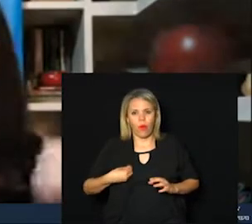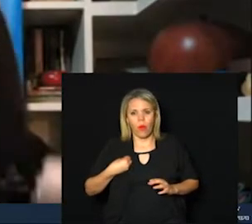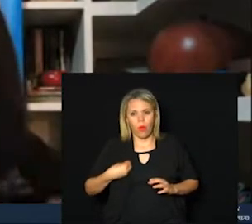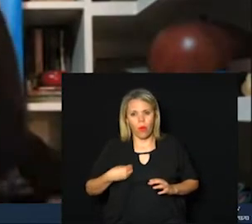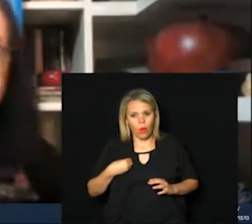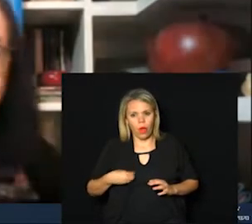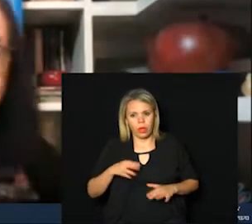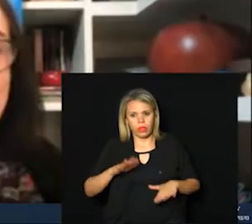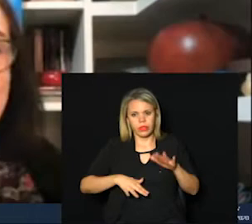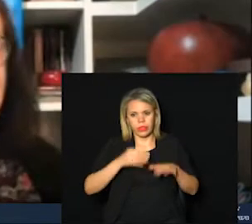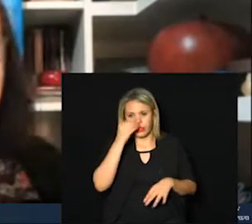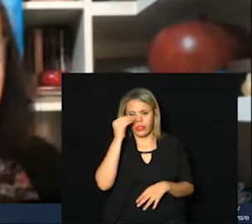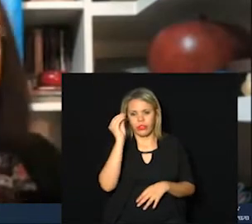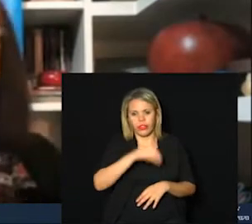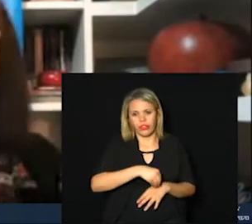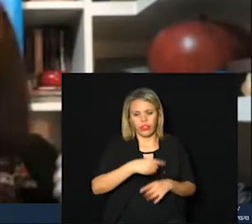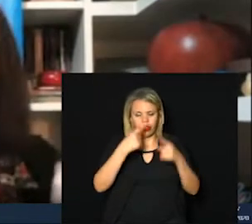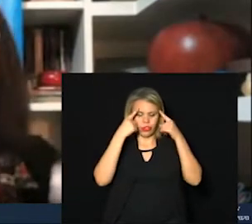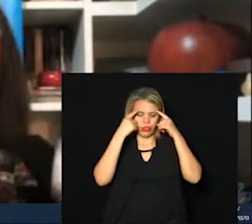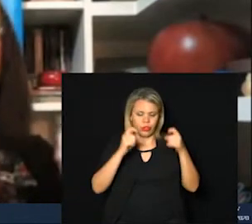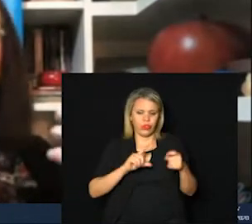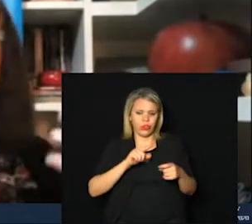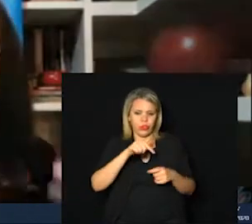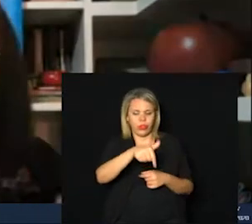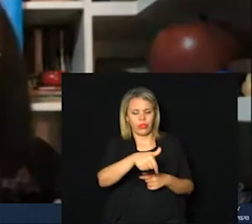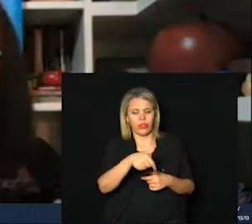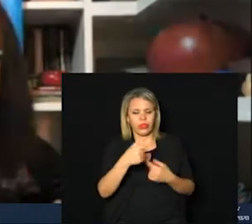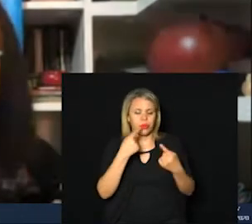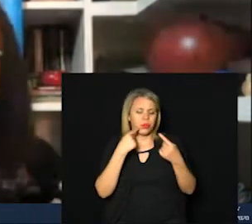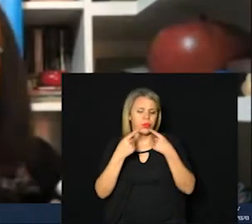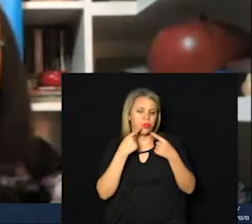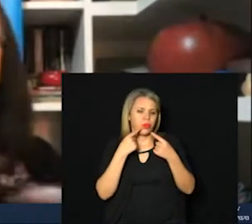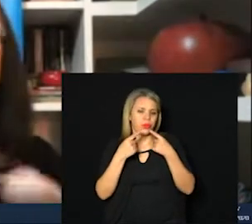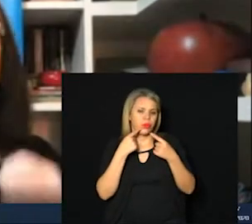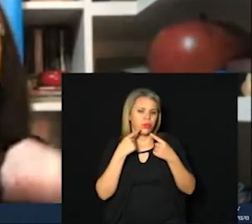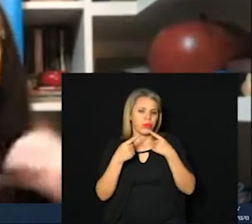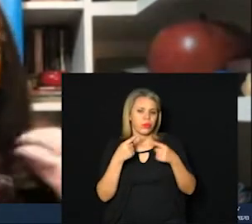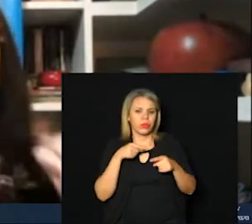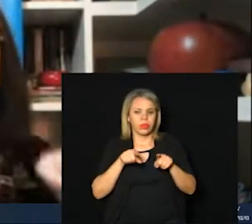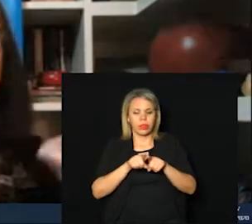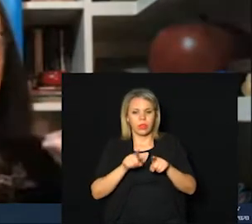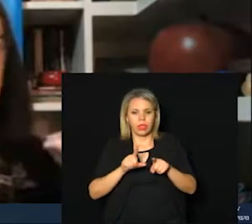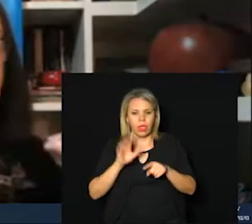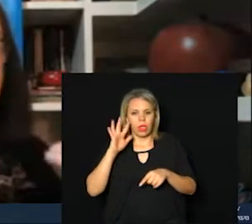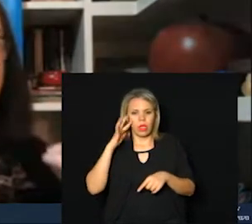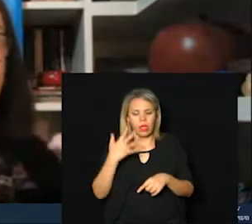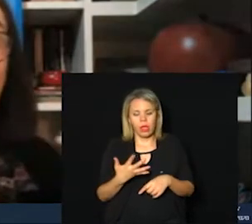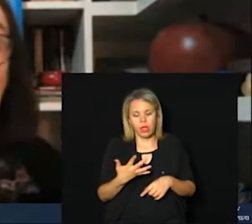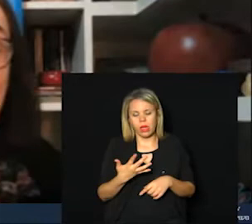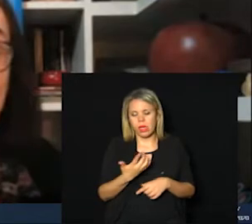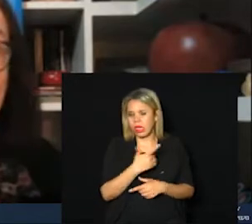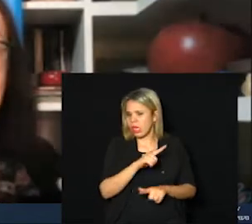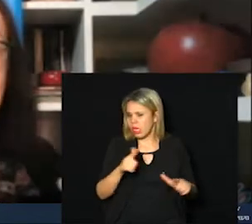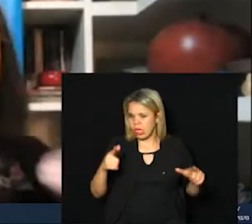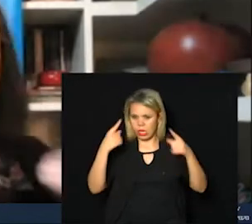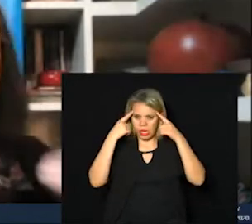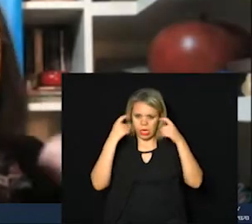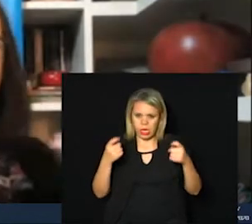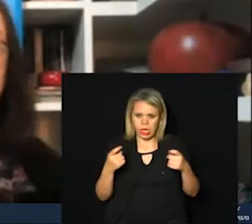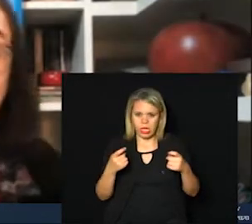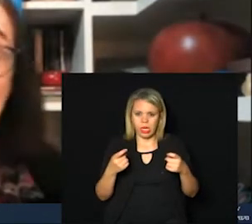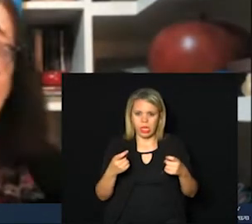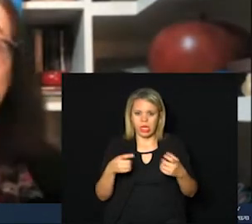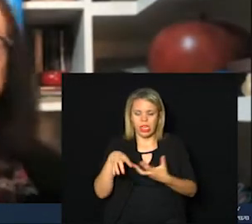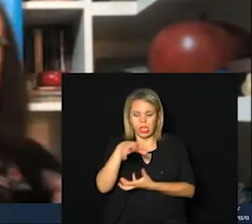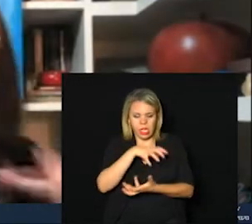a violência e apostam no diálogo e na resolução não violenta de